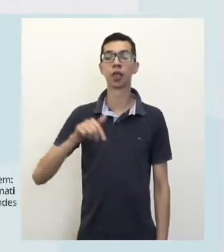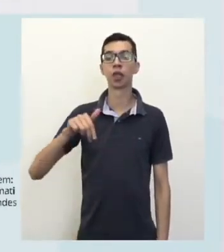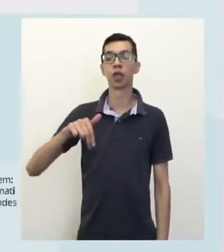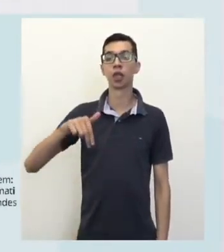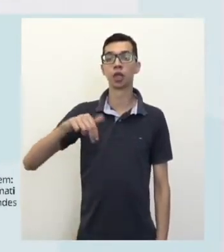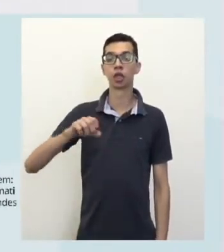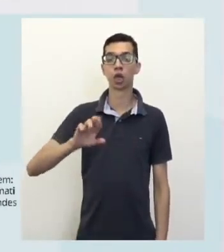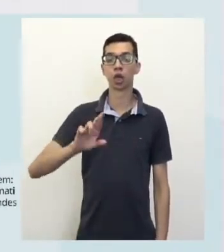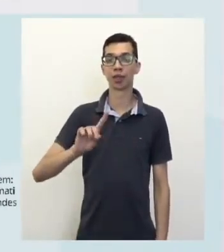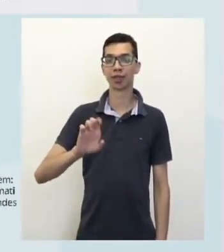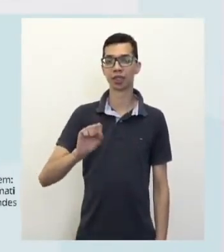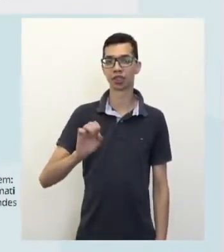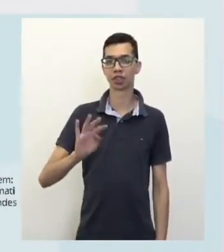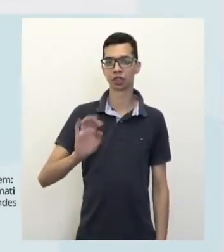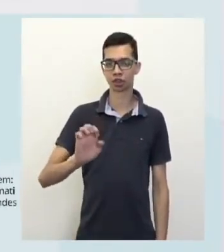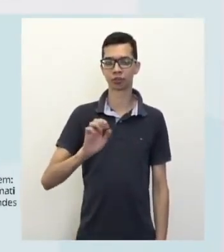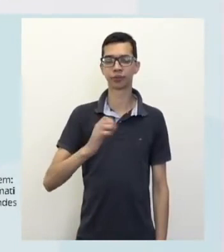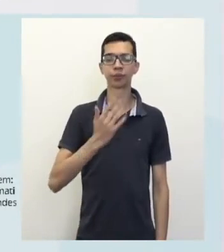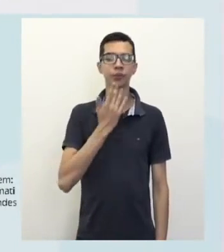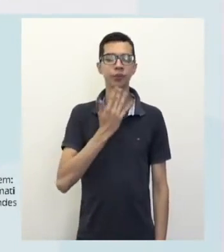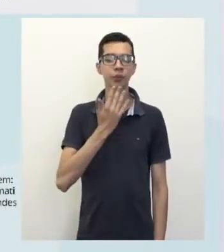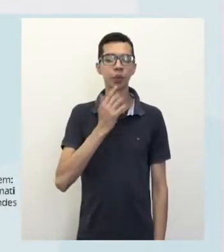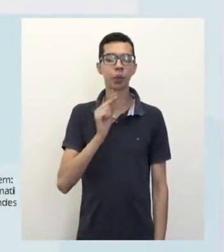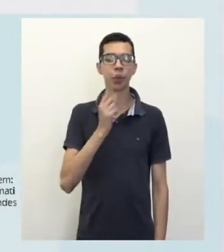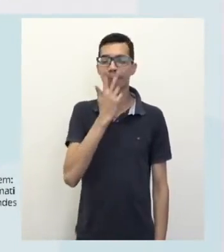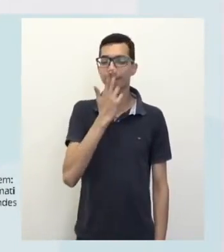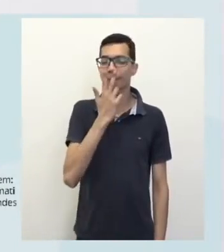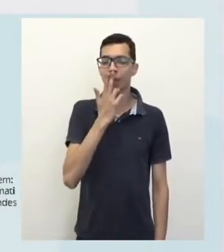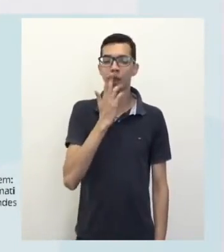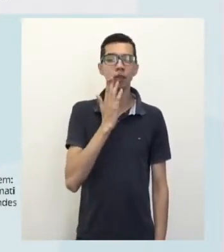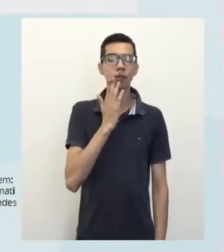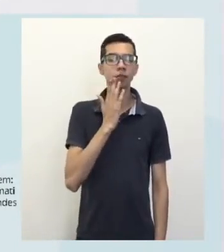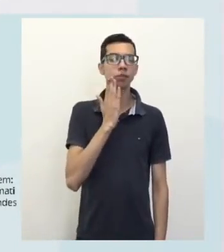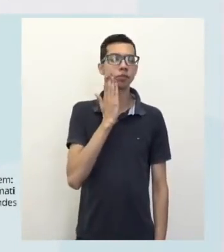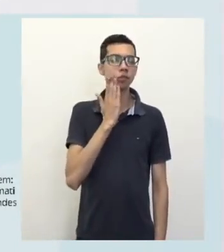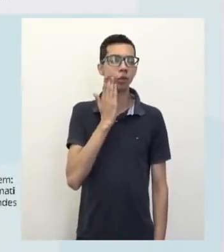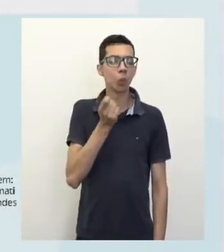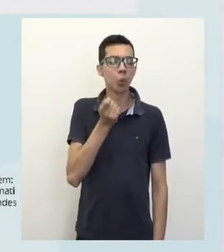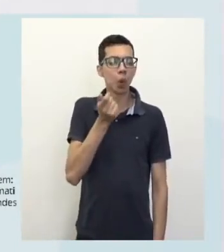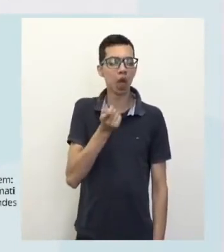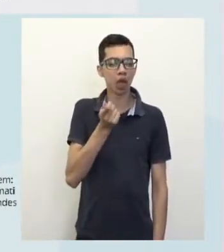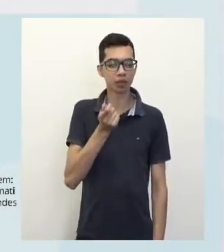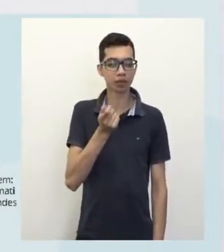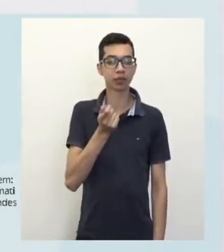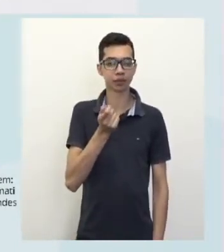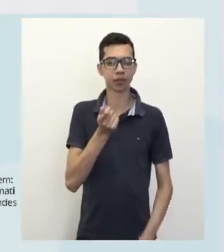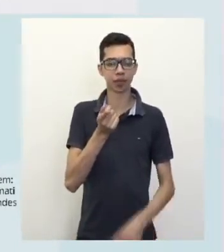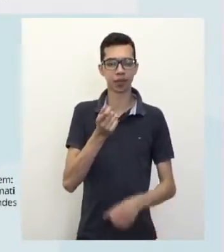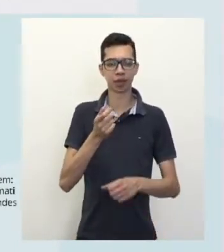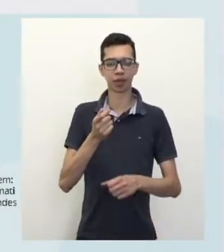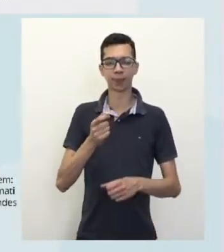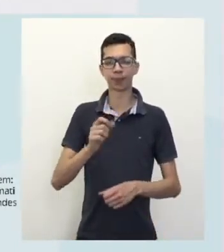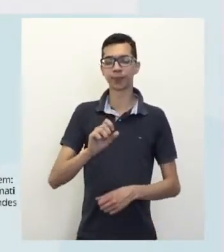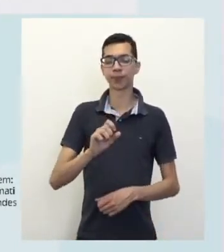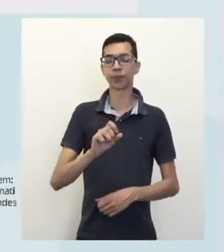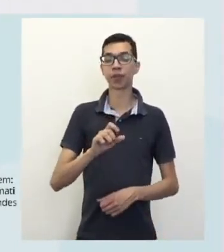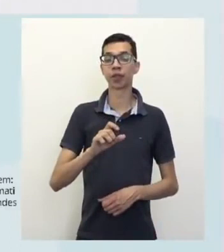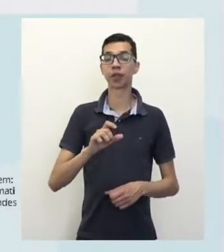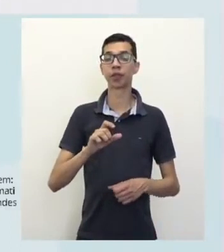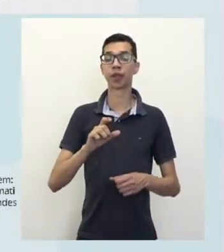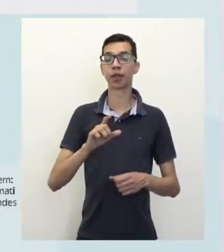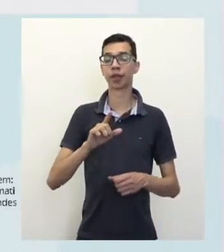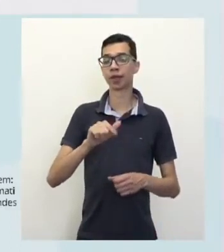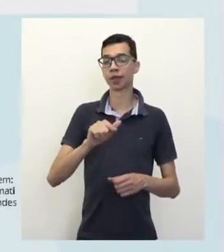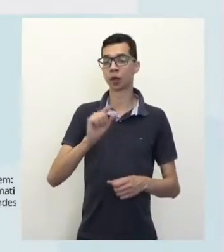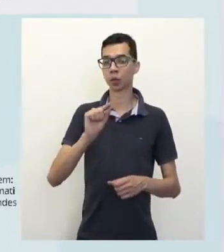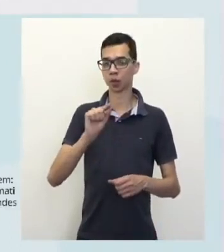aí representada numa tonalidade salmão, a região sudeste, que está representada na tonalidade rosa,